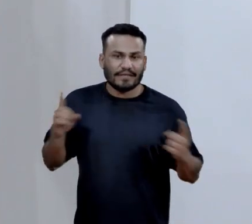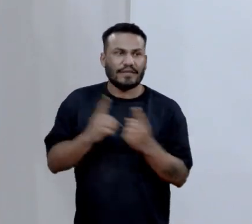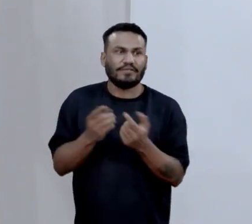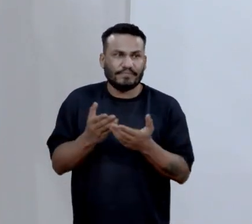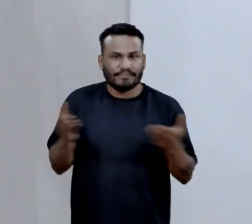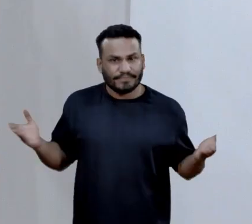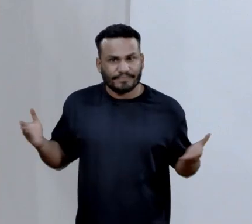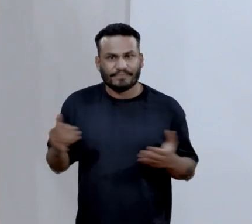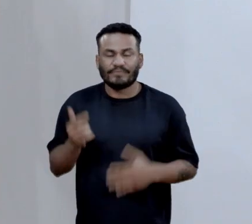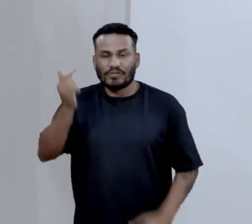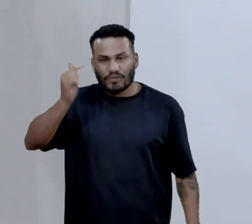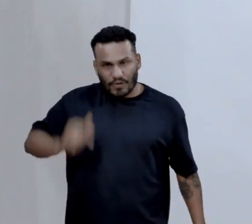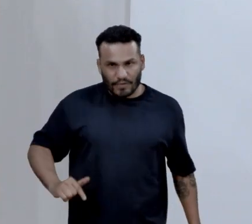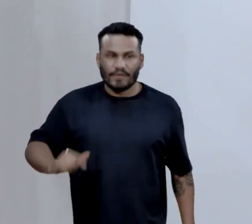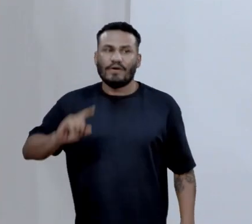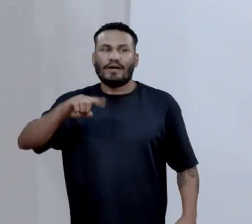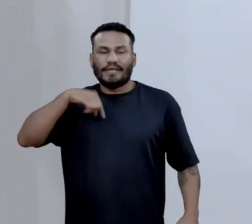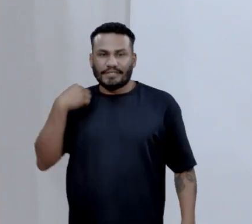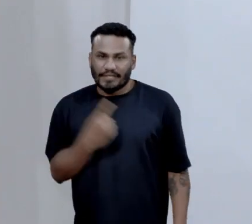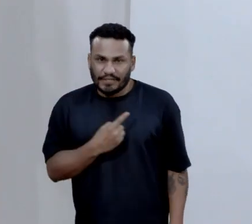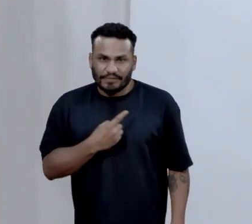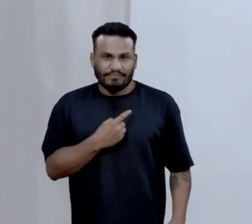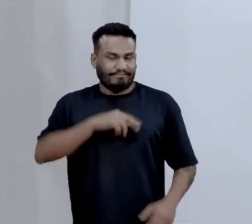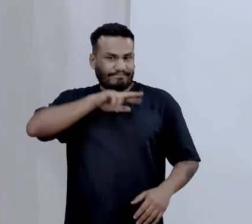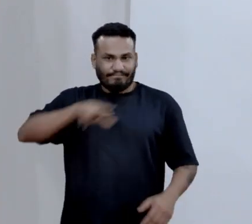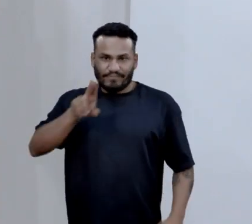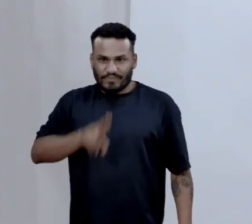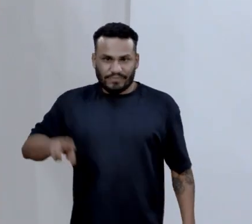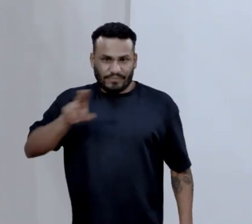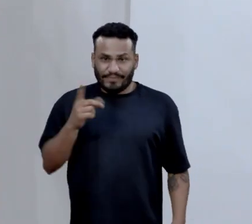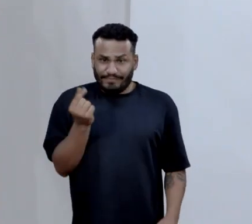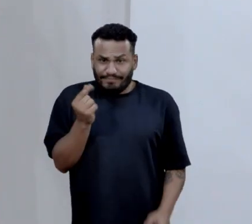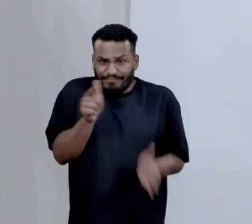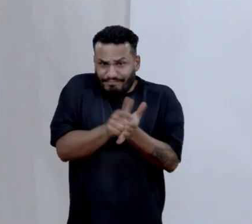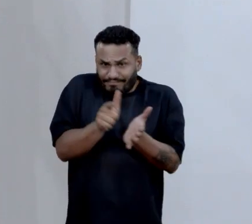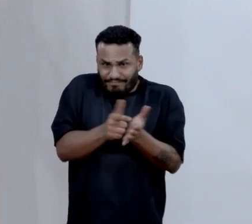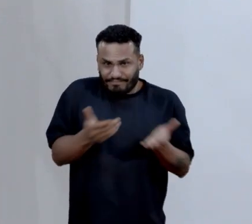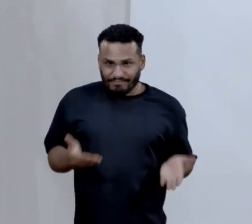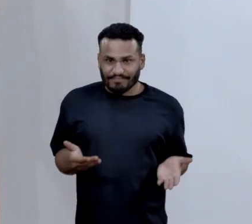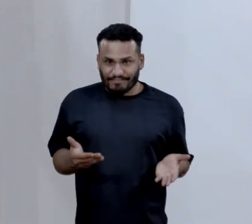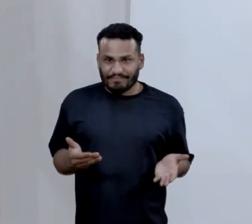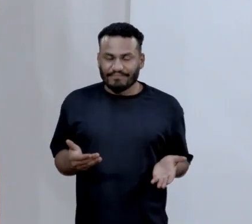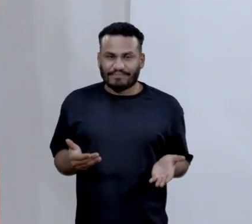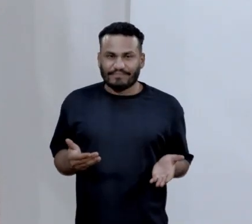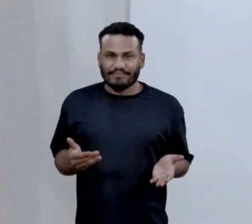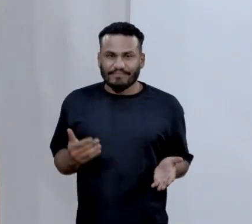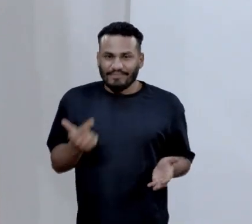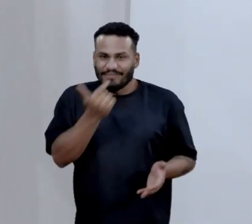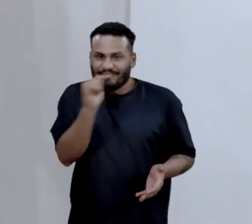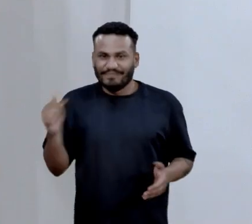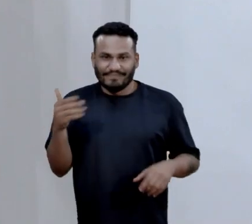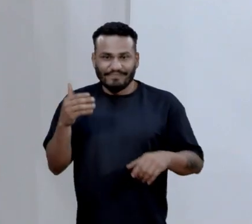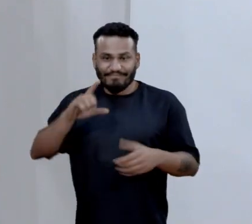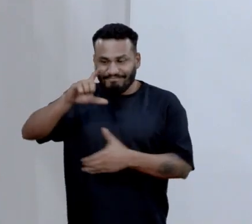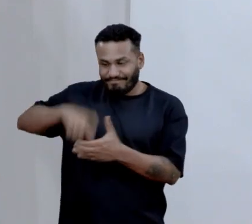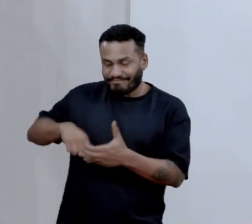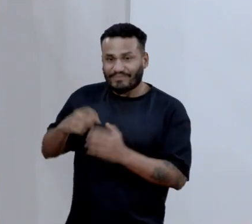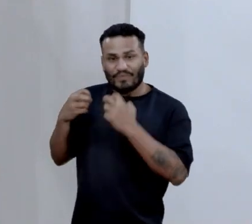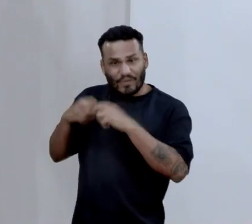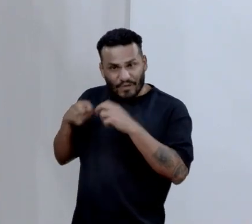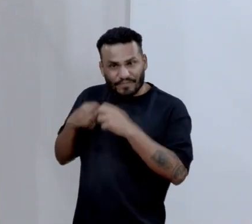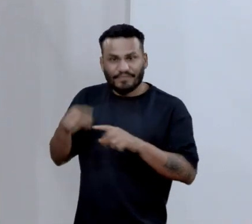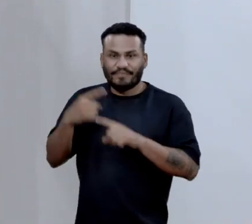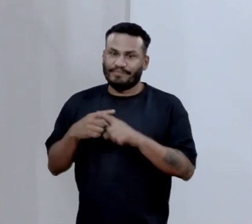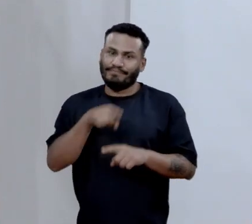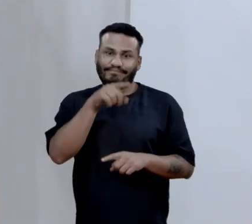eles. Repito, a gente passou a não utilizar mais dinheiro vivo. A gente não tem acesso ao cartão Blumob porque